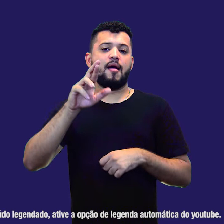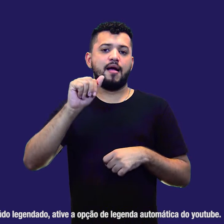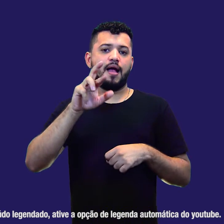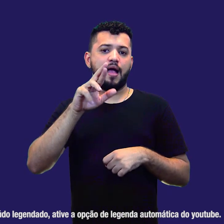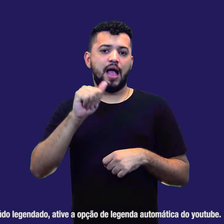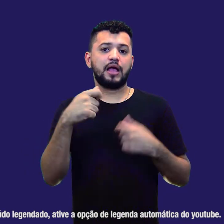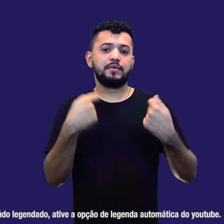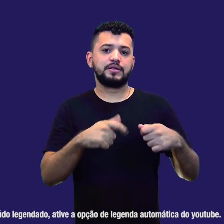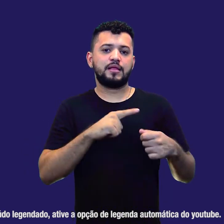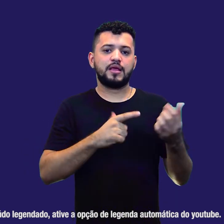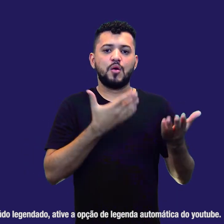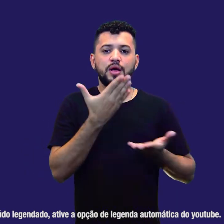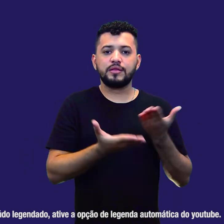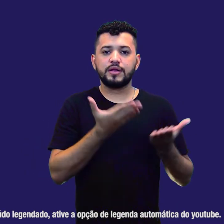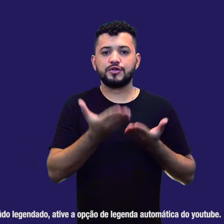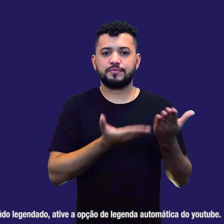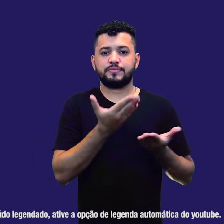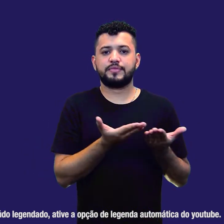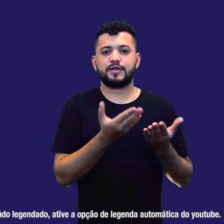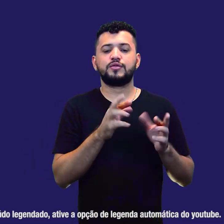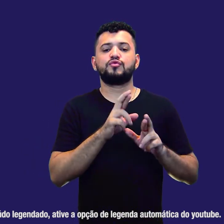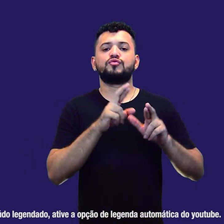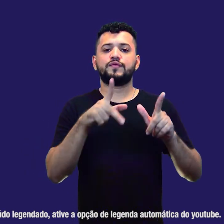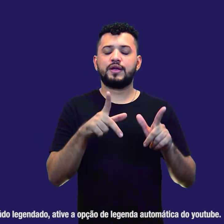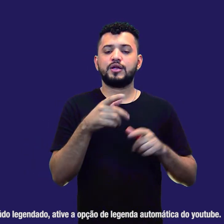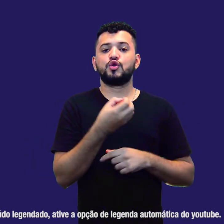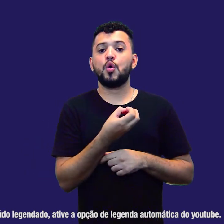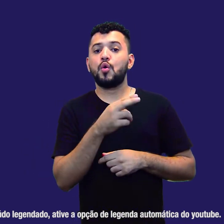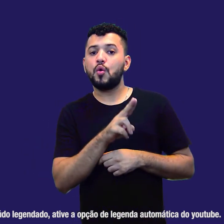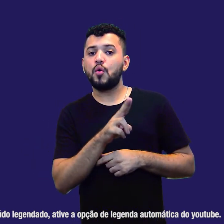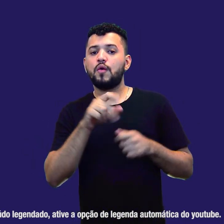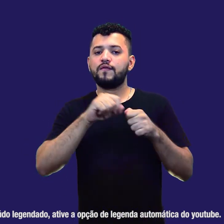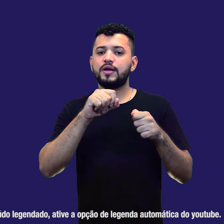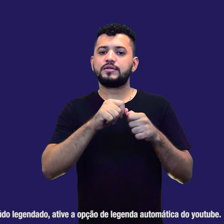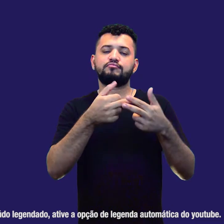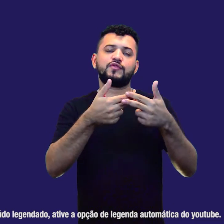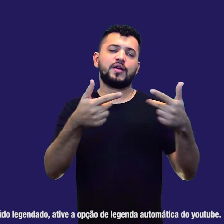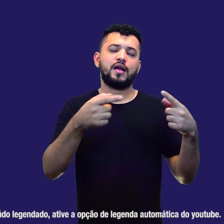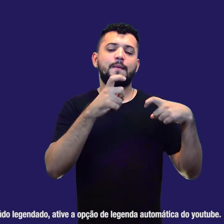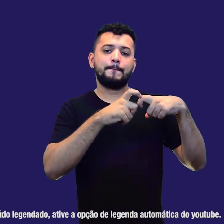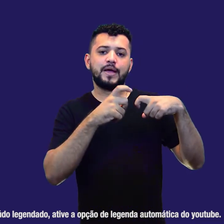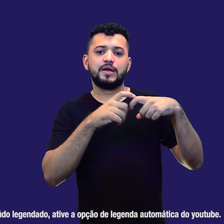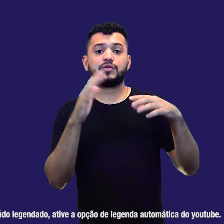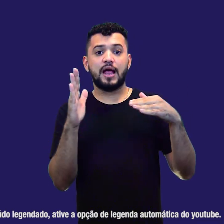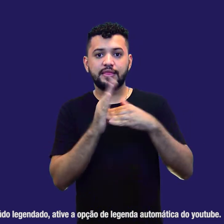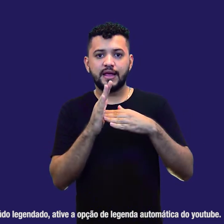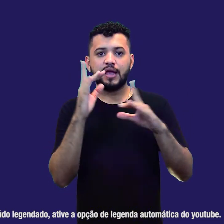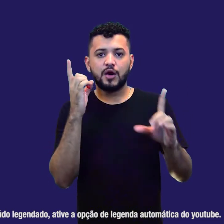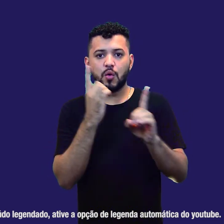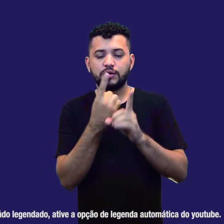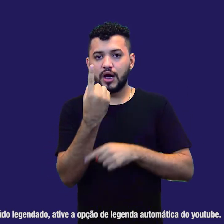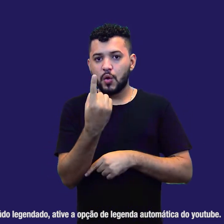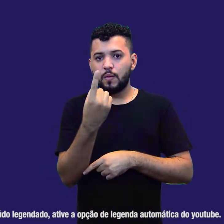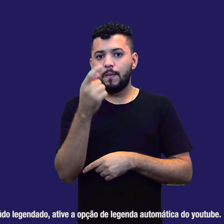sendo tratada de uma maneira diferente ou passando por diversos médicos até achar um que conheça e